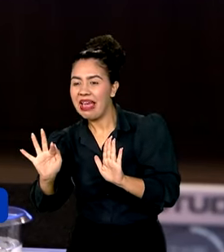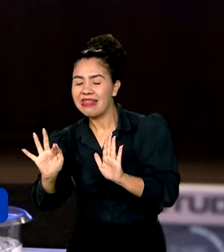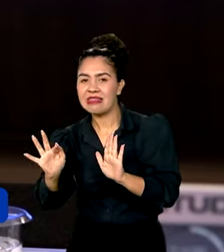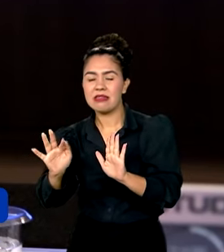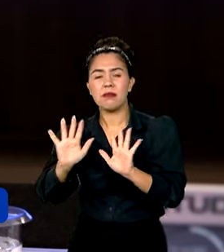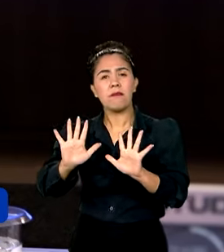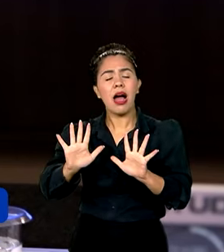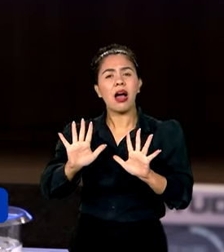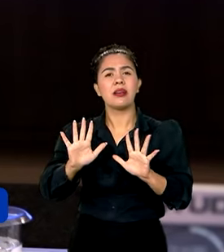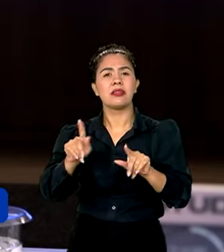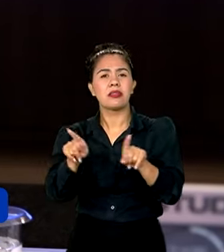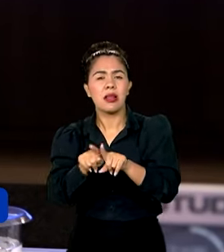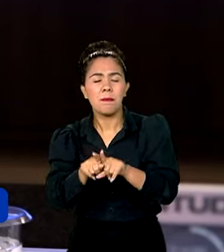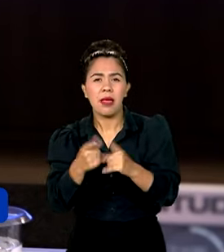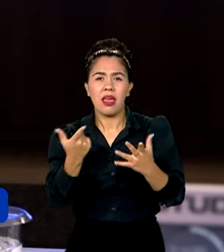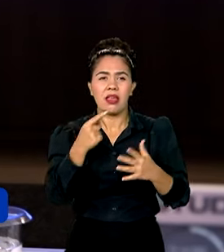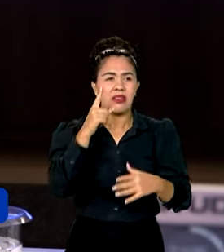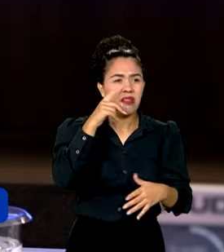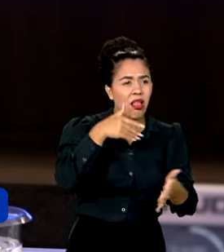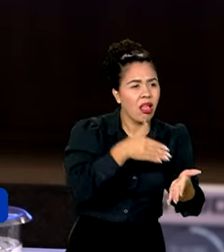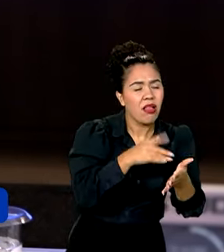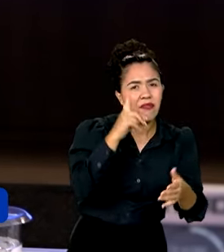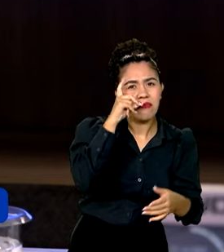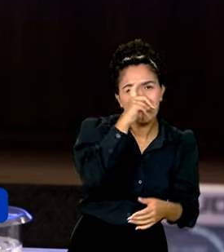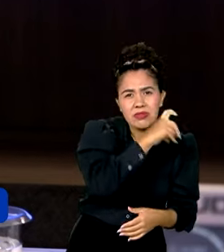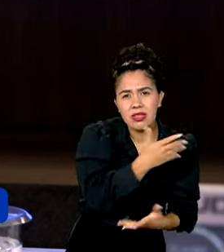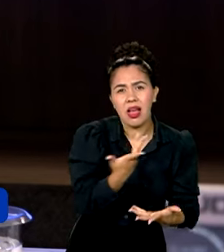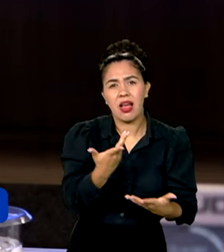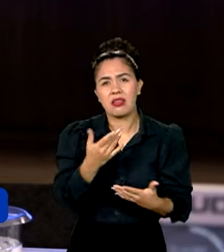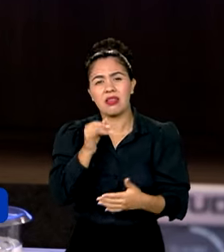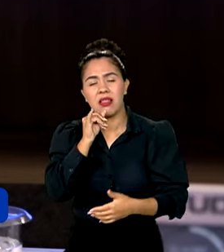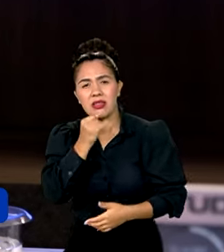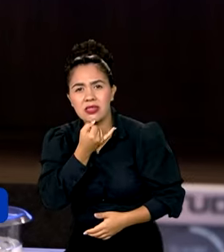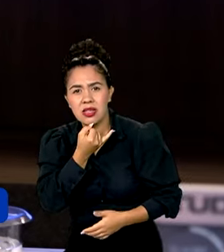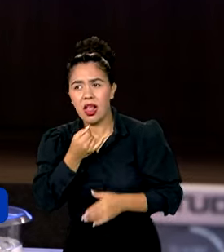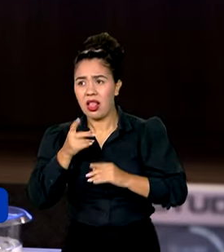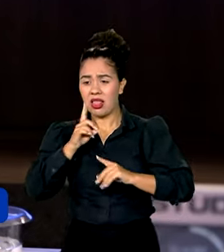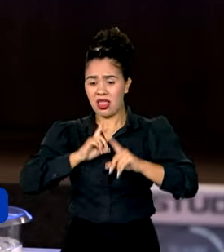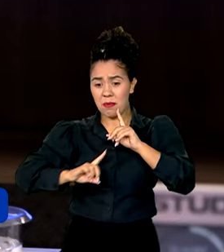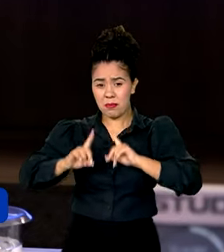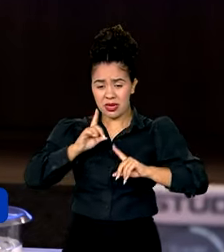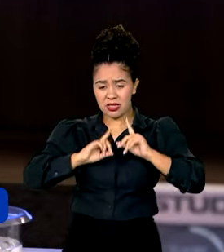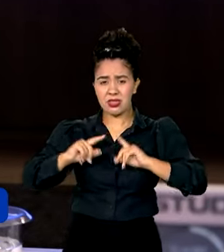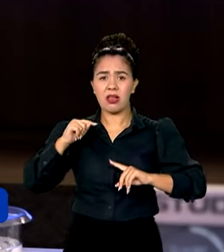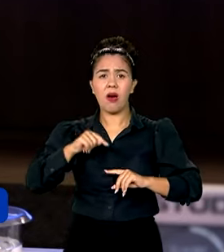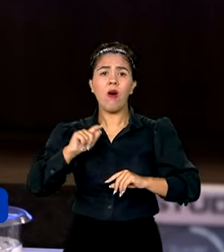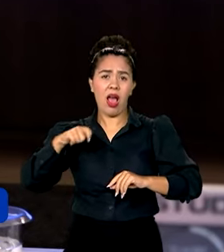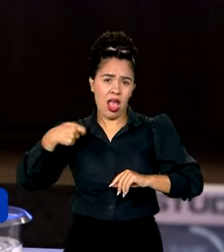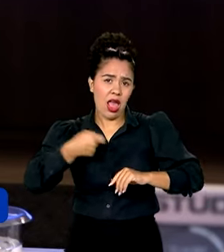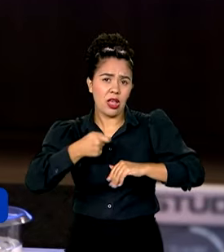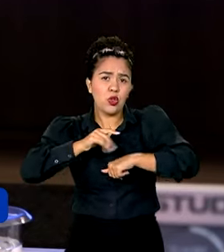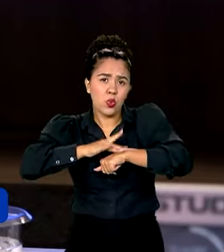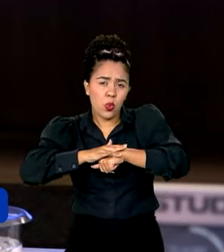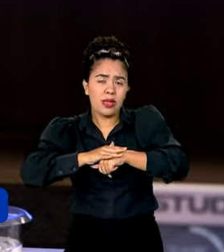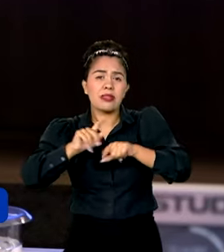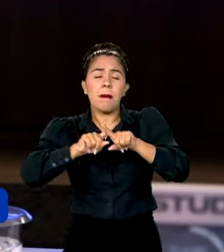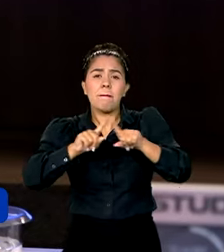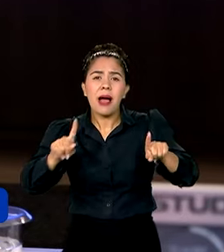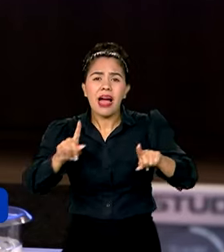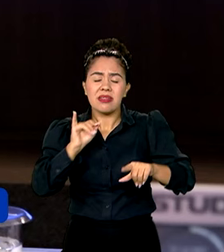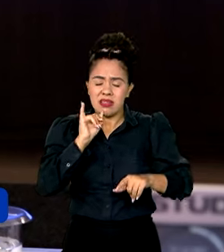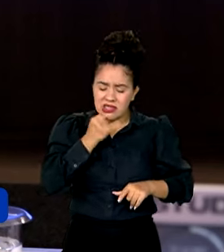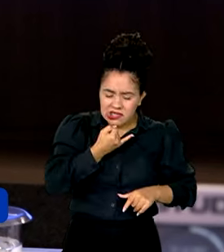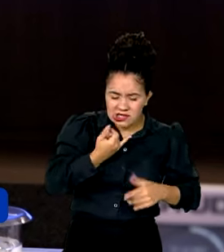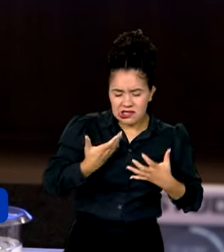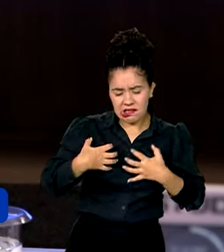dificuldades as tristezas não não só a depressão né que já é um quadro de doença mas as nossas tristezas as nossas